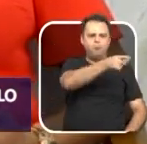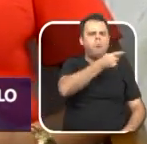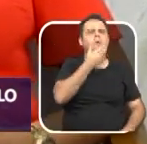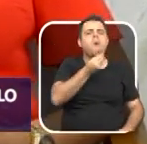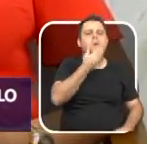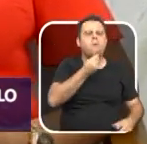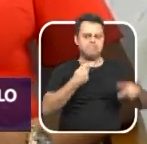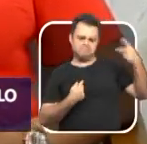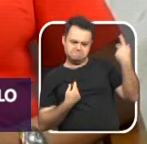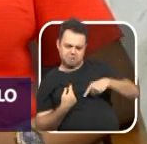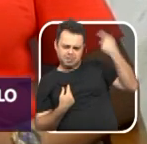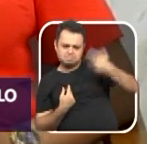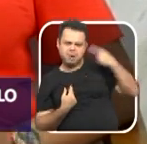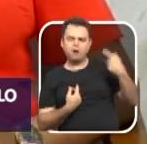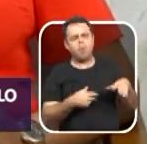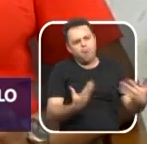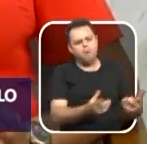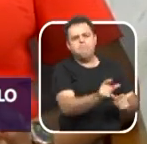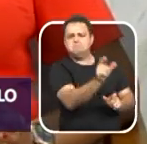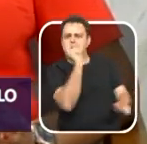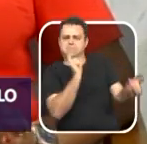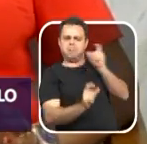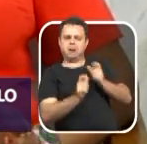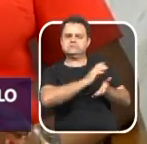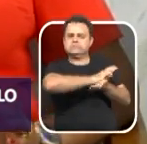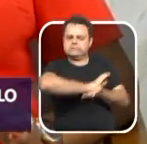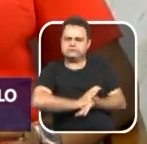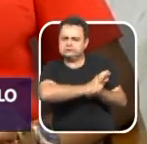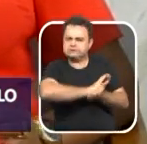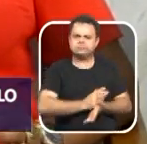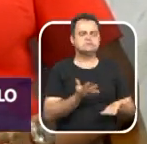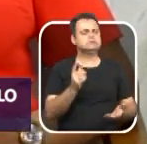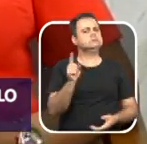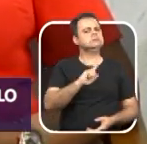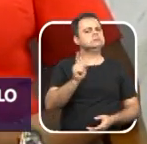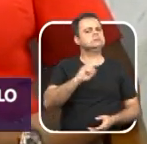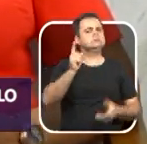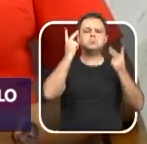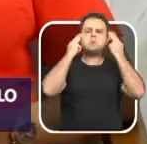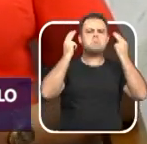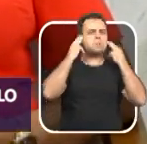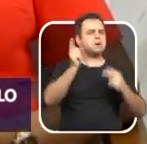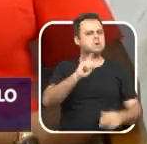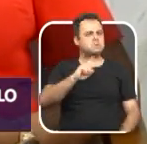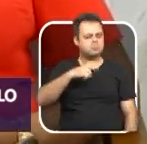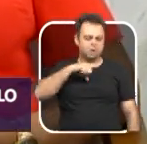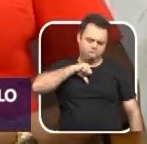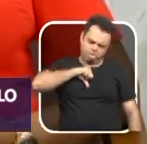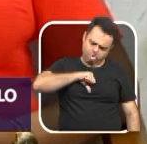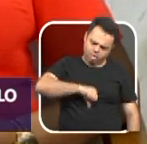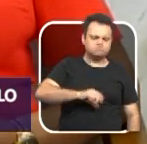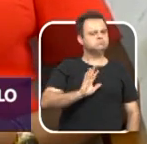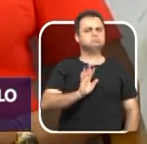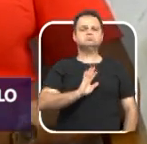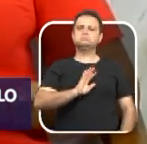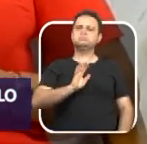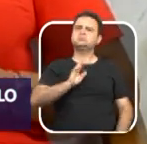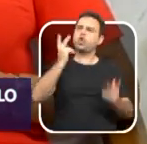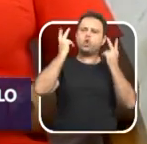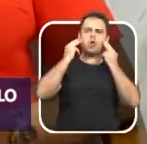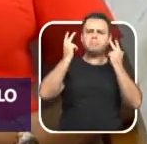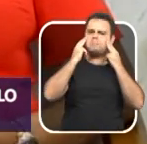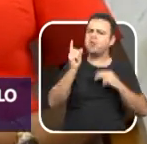sua autoestima diminuída. E não falo só de classe vulnerável, não. Nós sabemos de casos de mulheres